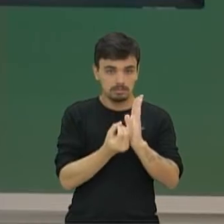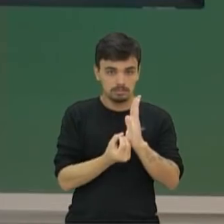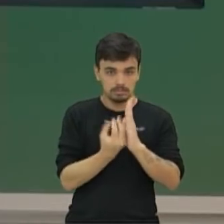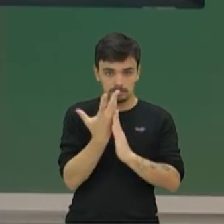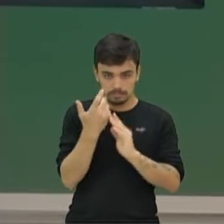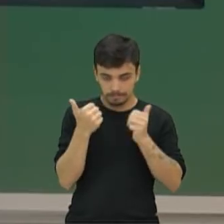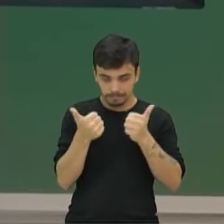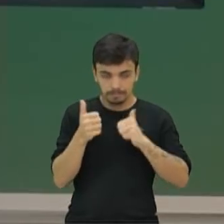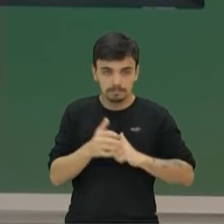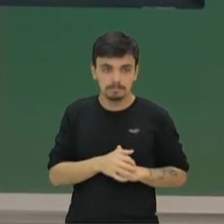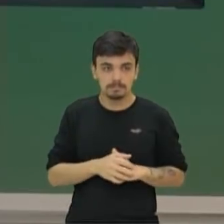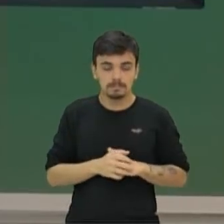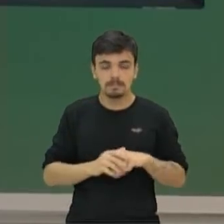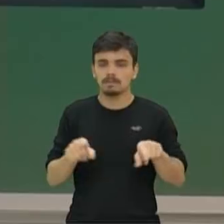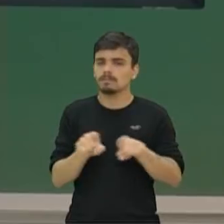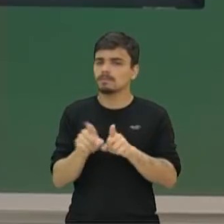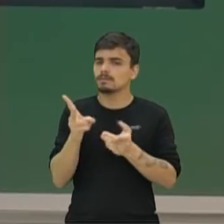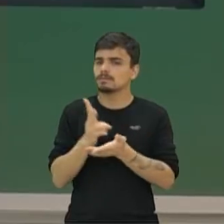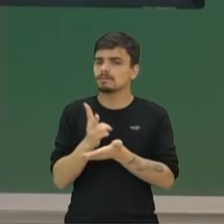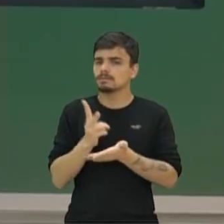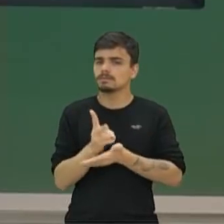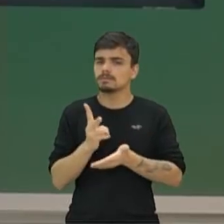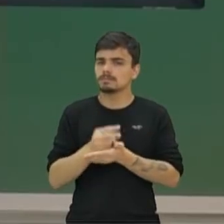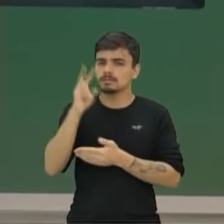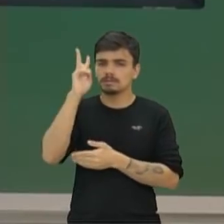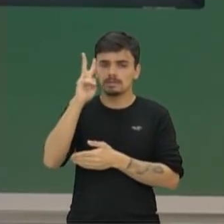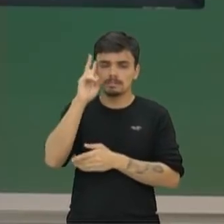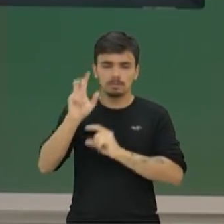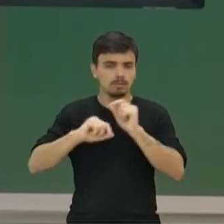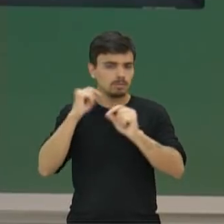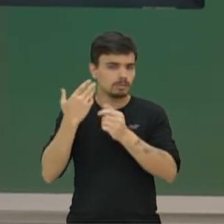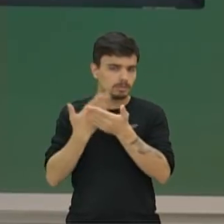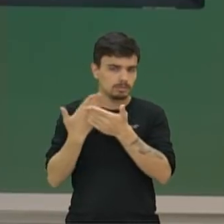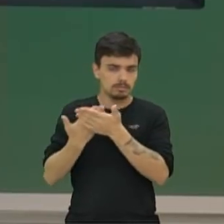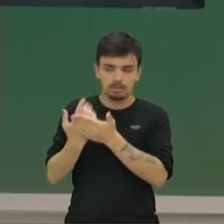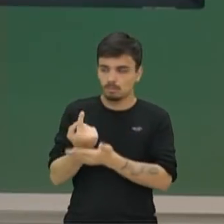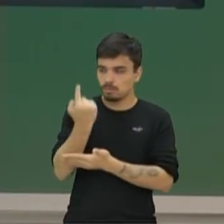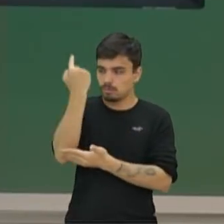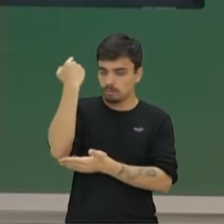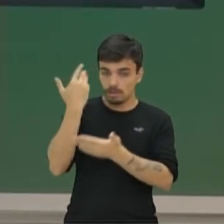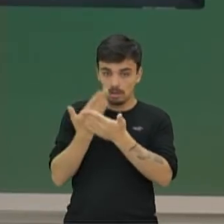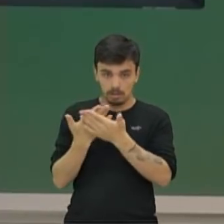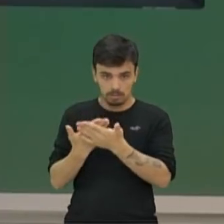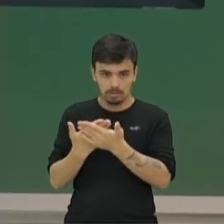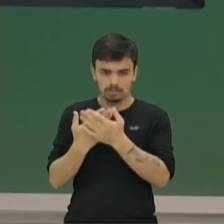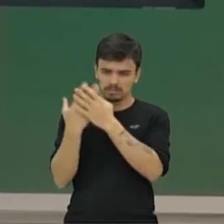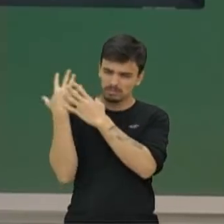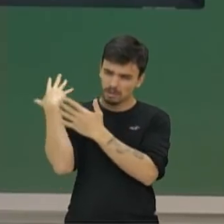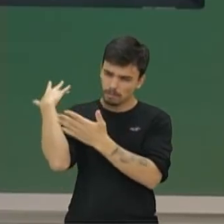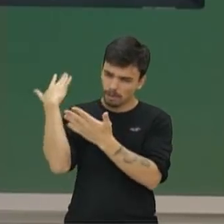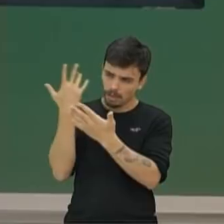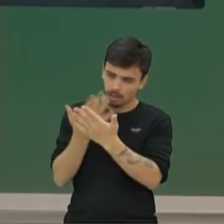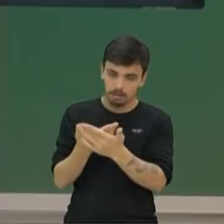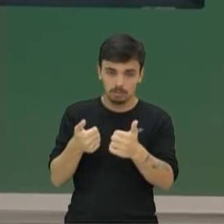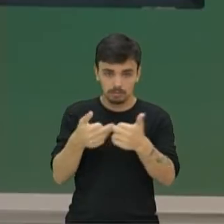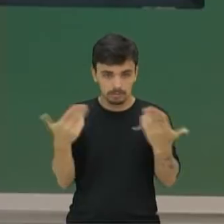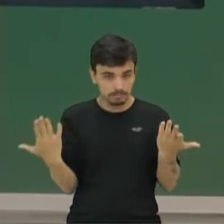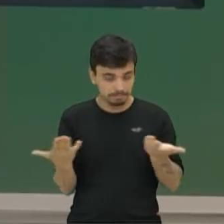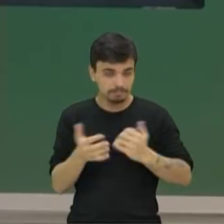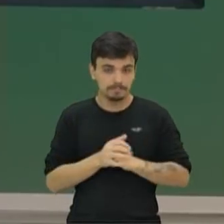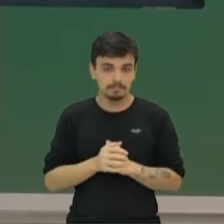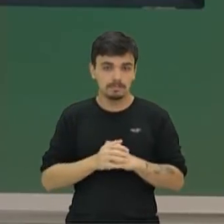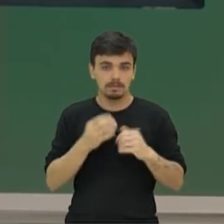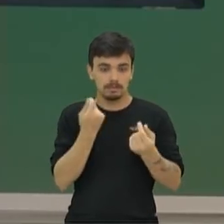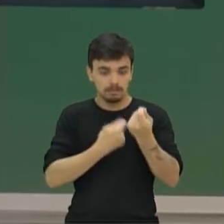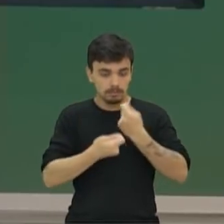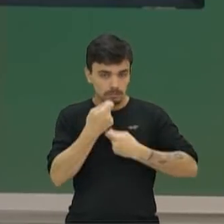significados. Mas, como sempre, nós vamos lembrar o que nós estudamos na outra aula. Tanta coisa, né, professora? Olha lá, ó. Estudamos